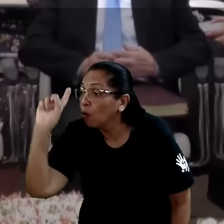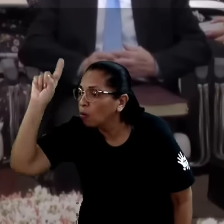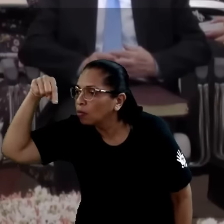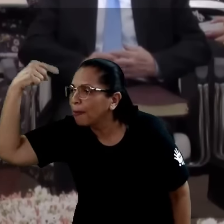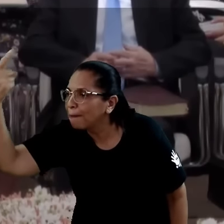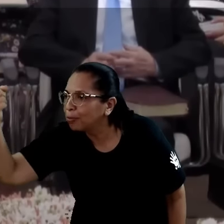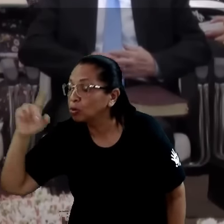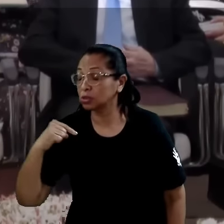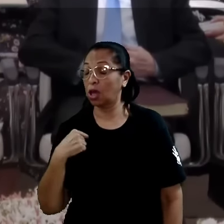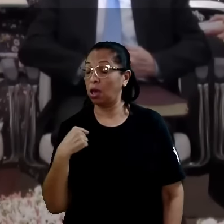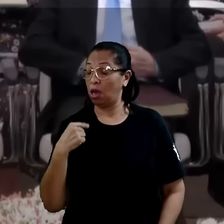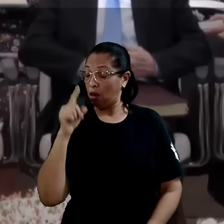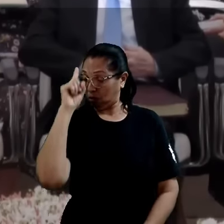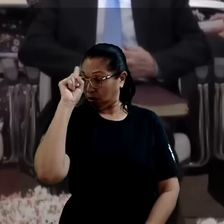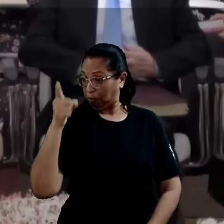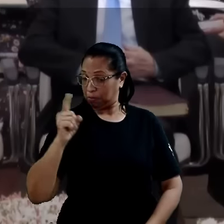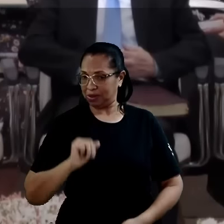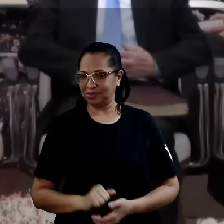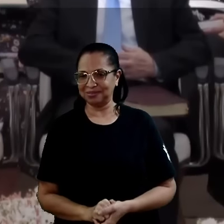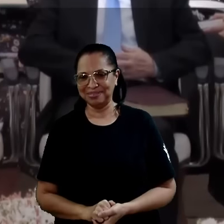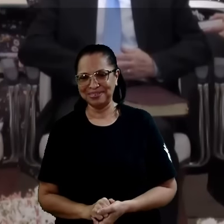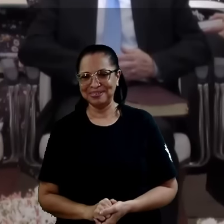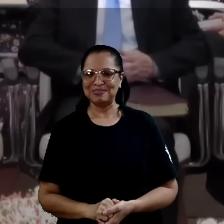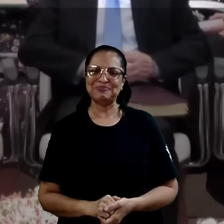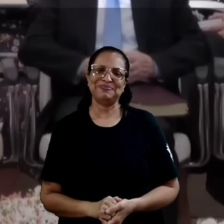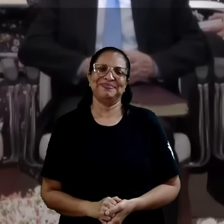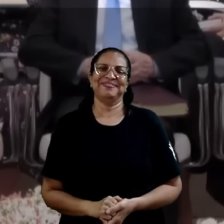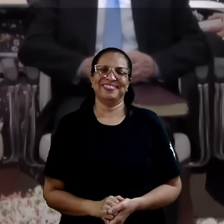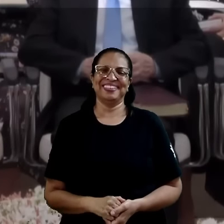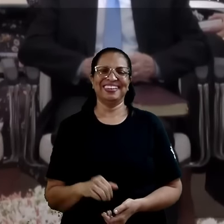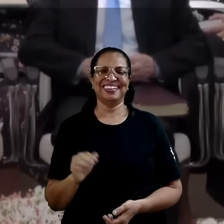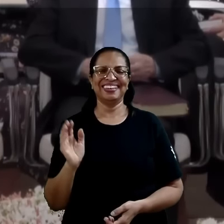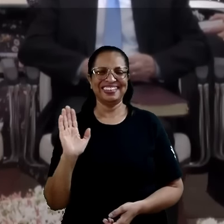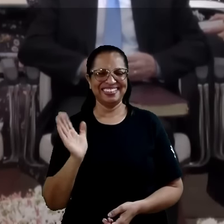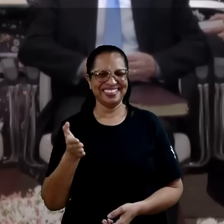próximo isso já tem 40 anos